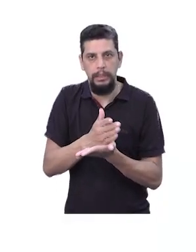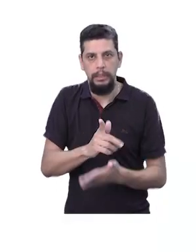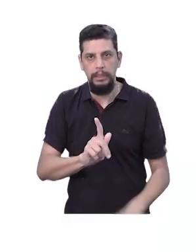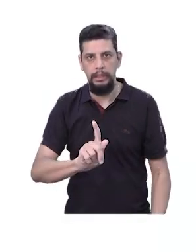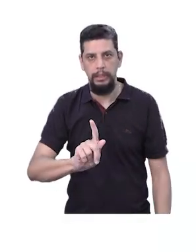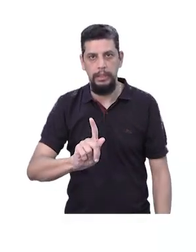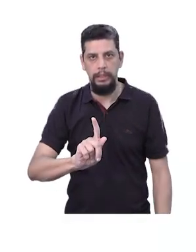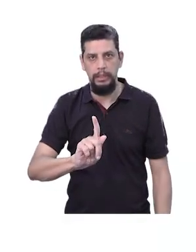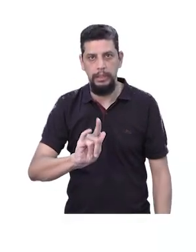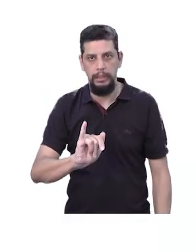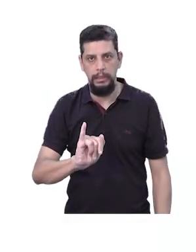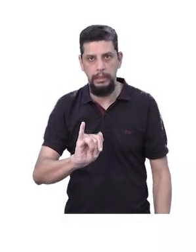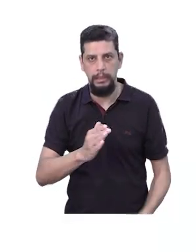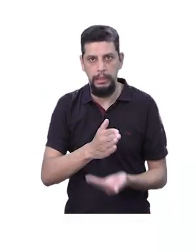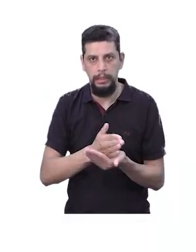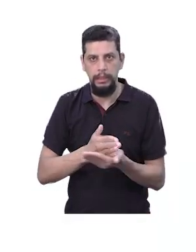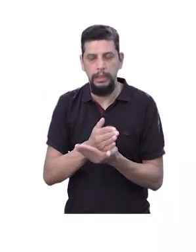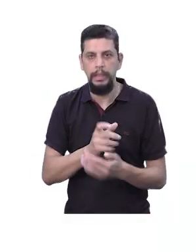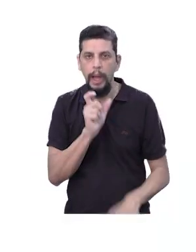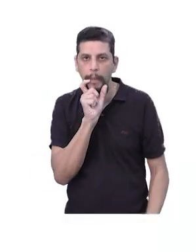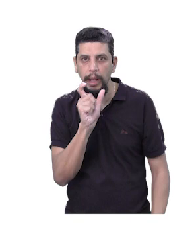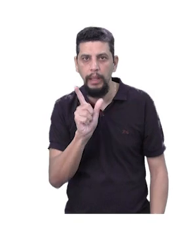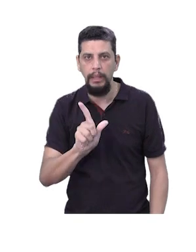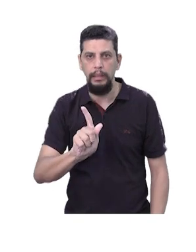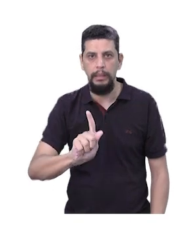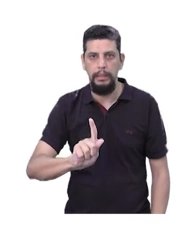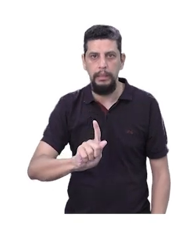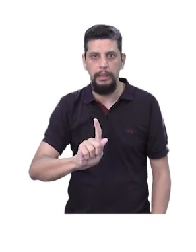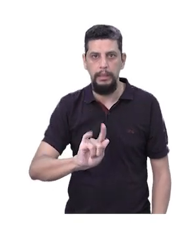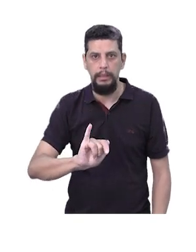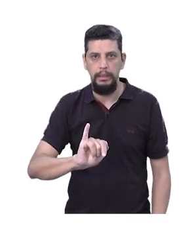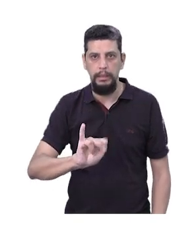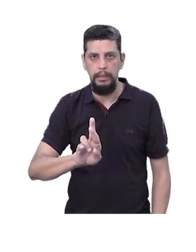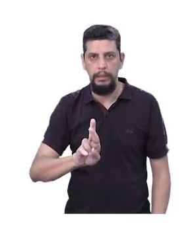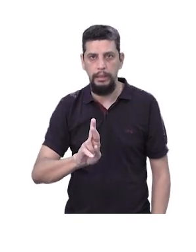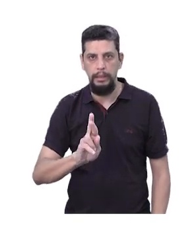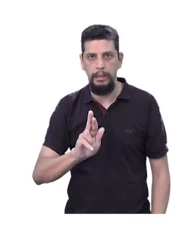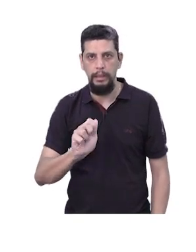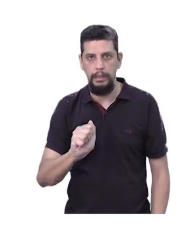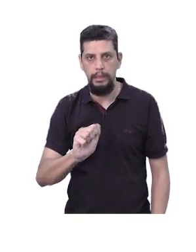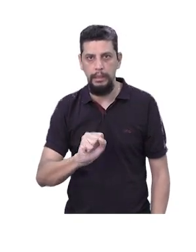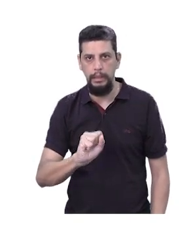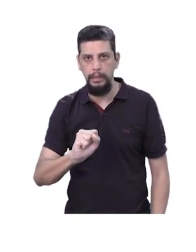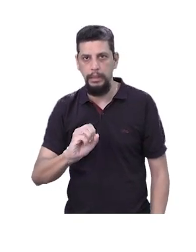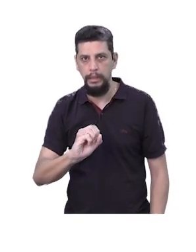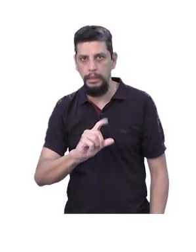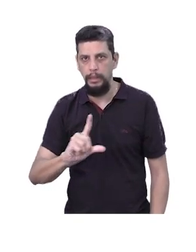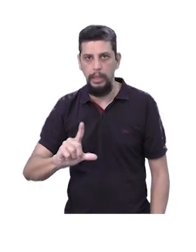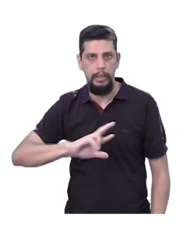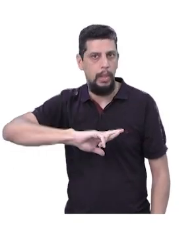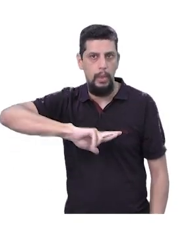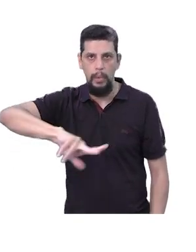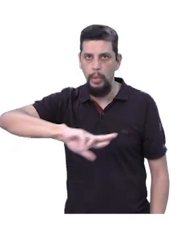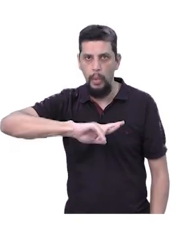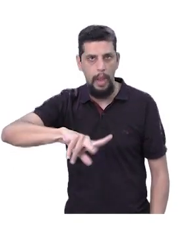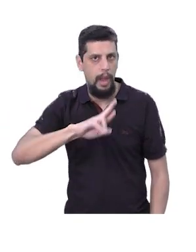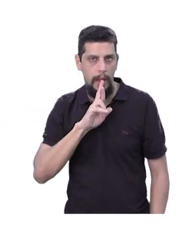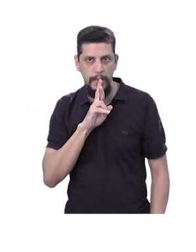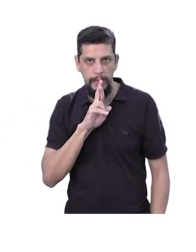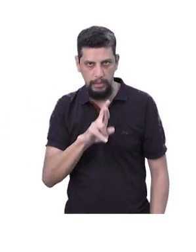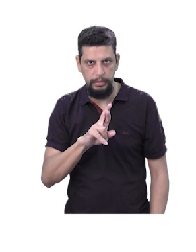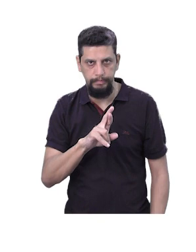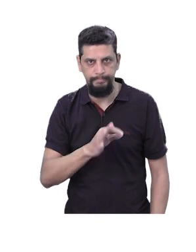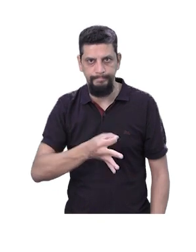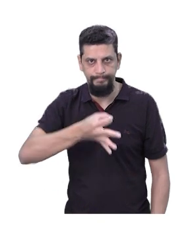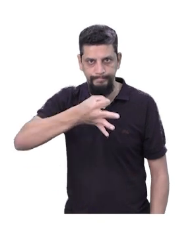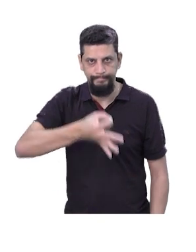No meio. Gengibre. E na palavra girassol? Tá no começo, no início.